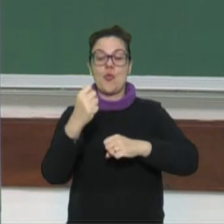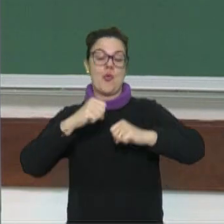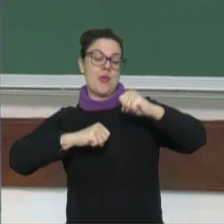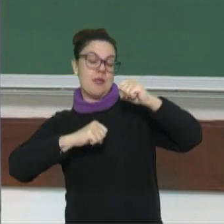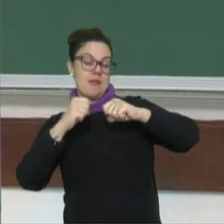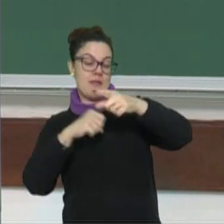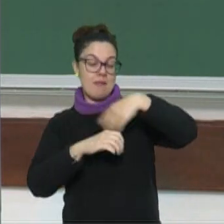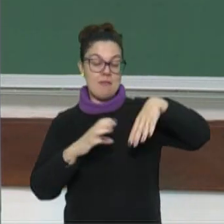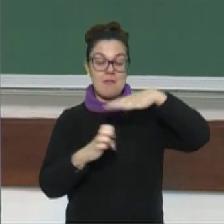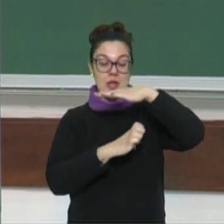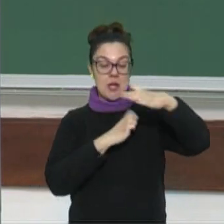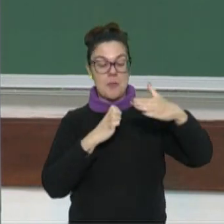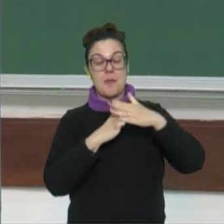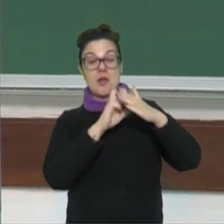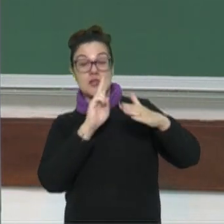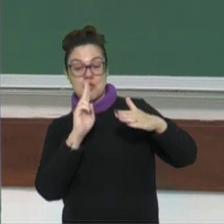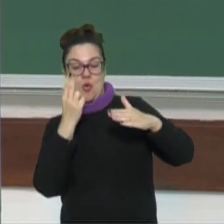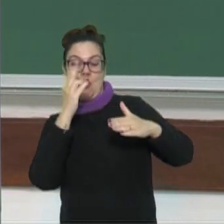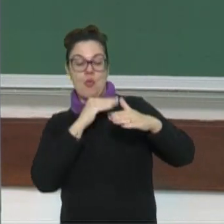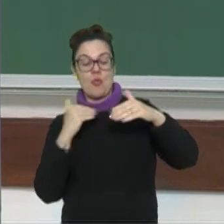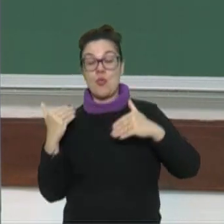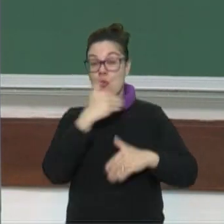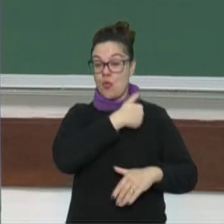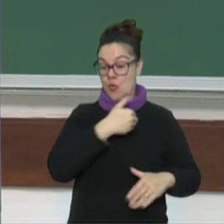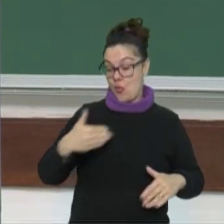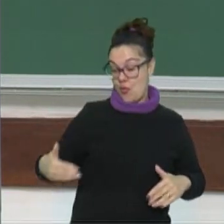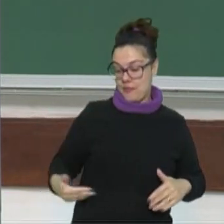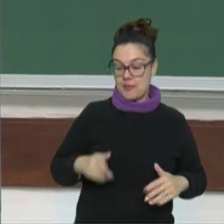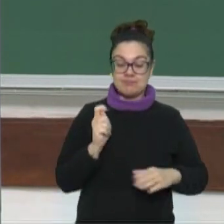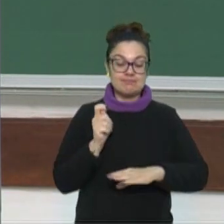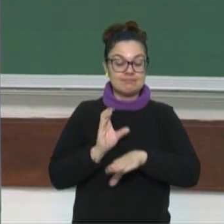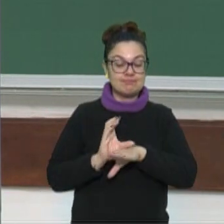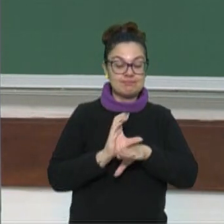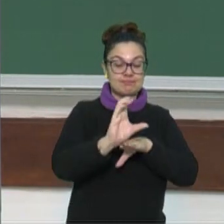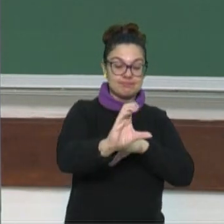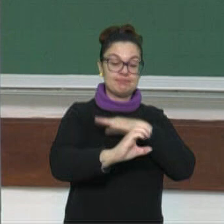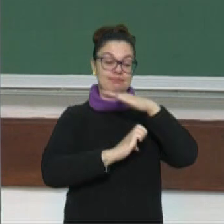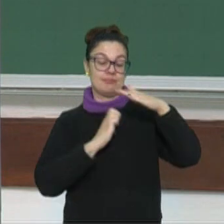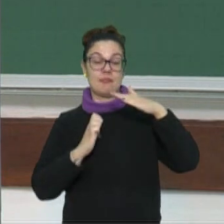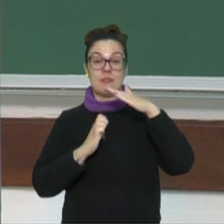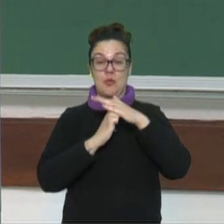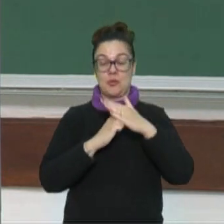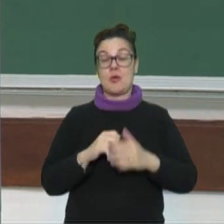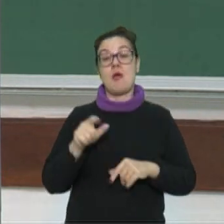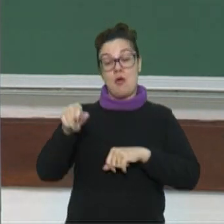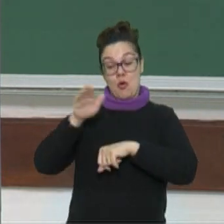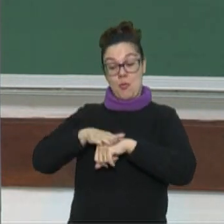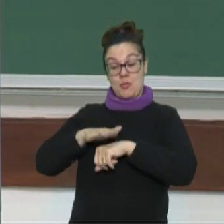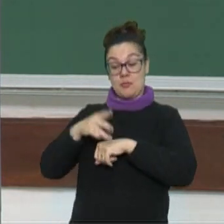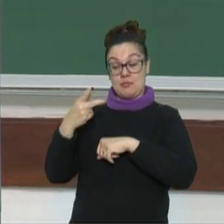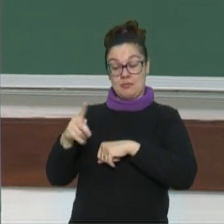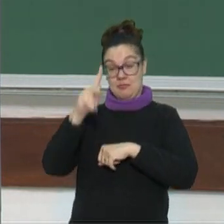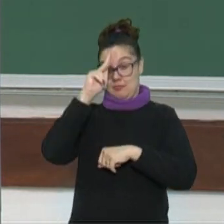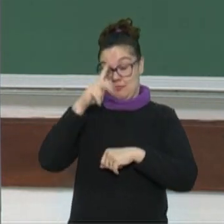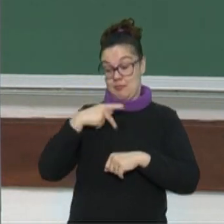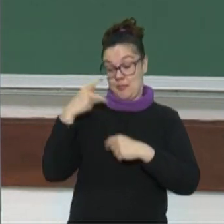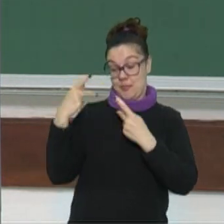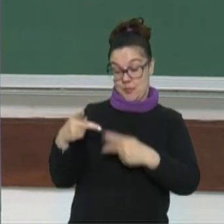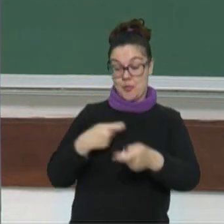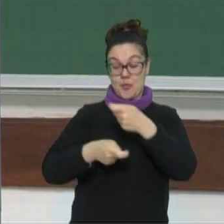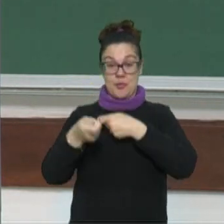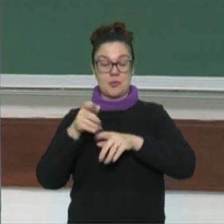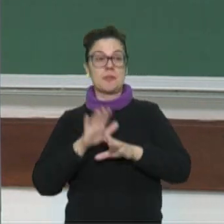intervir na economia. Para ele, a economia ela tem que viver por si só. Certo? E vamos aí para mais uma atividade sobre o